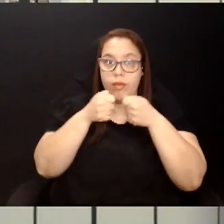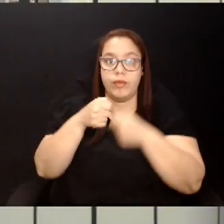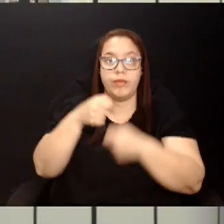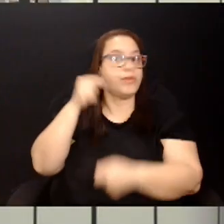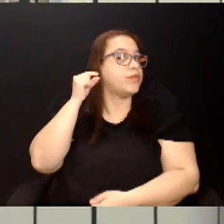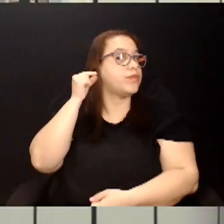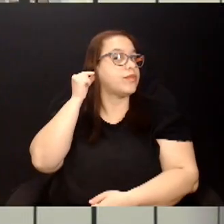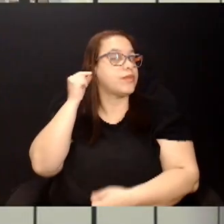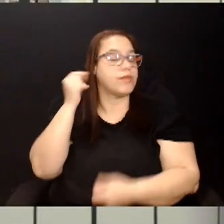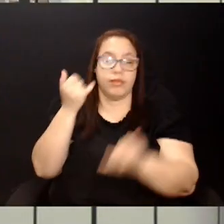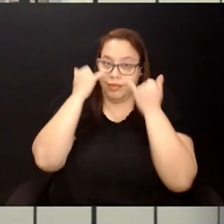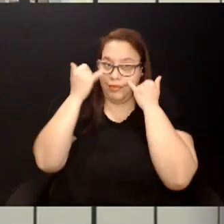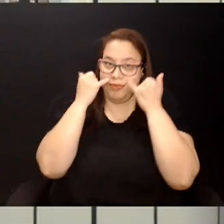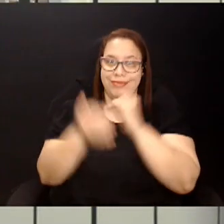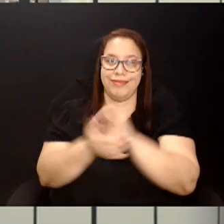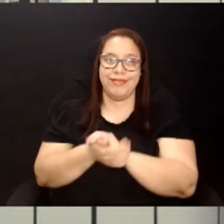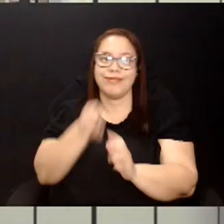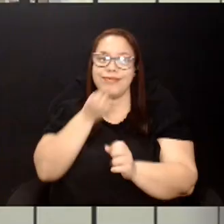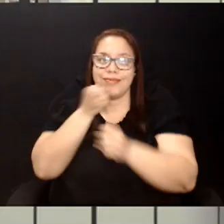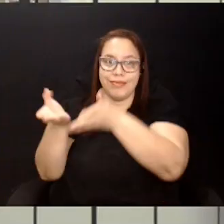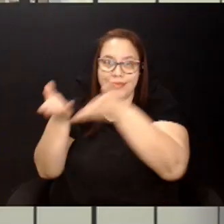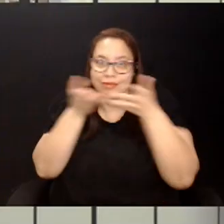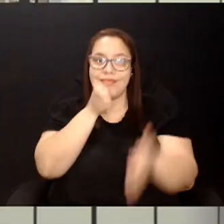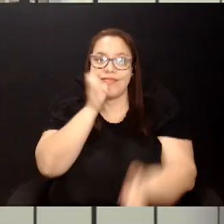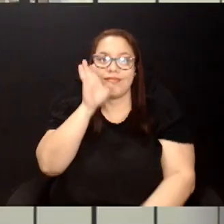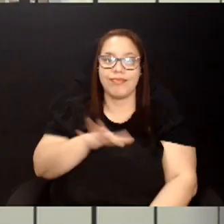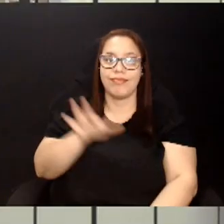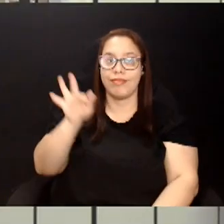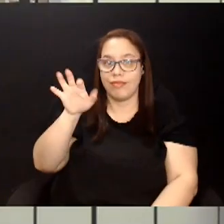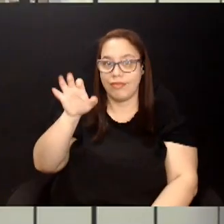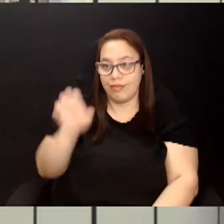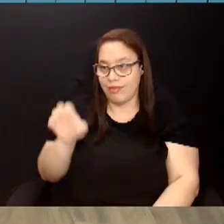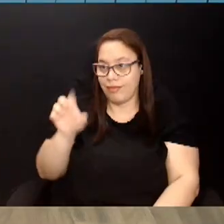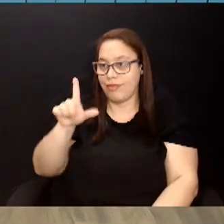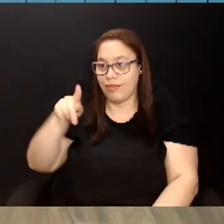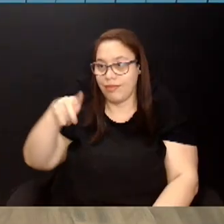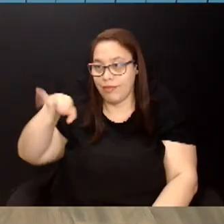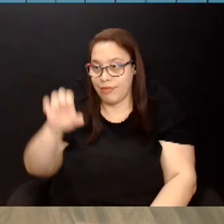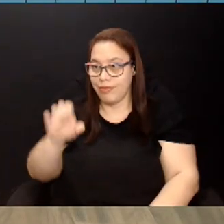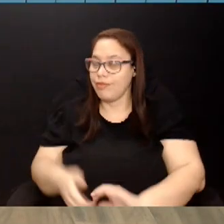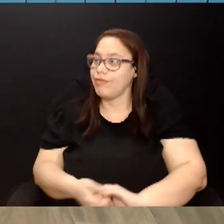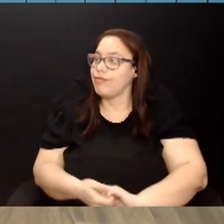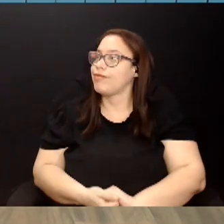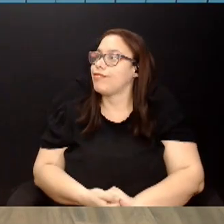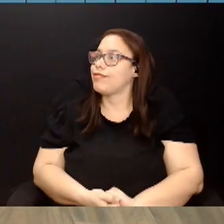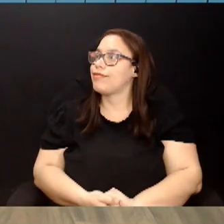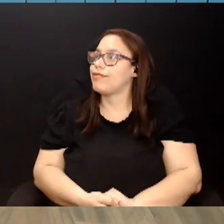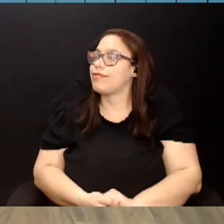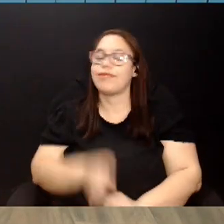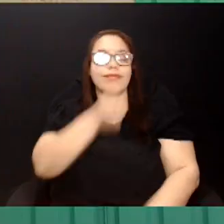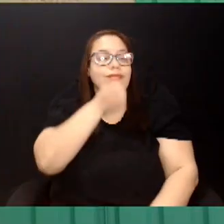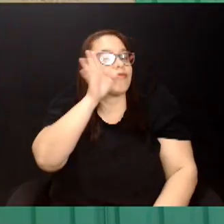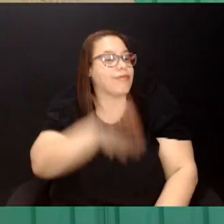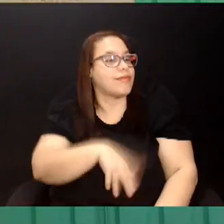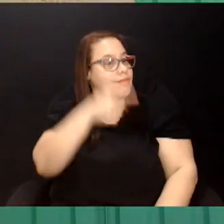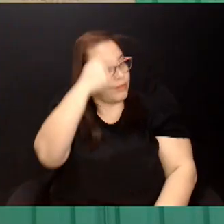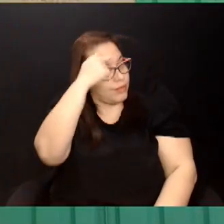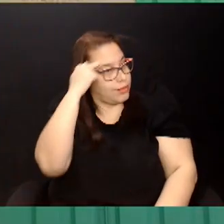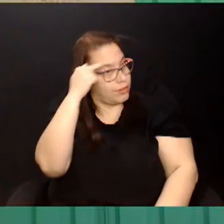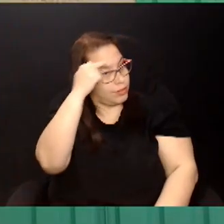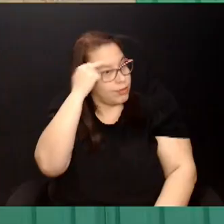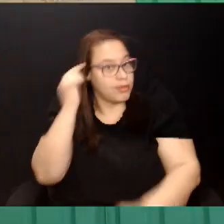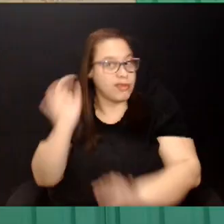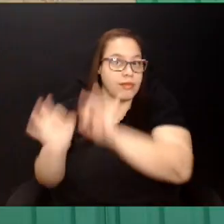as informações. Seja bem-vindo e boa tarde, Felipe. Boa tarde, Gabriel. Boa tarde para você que